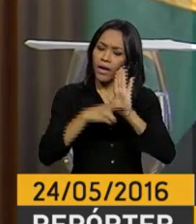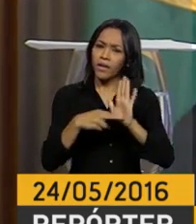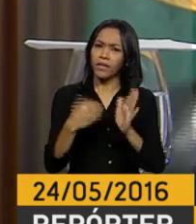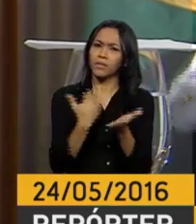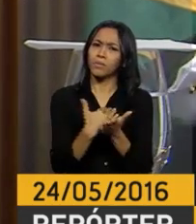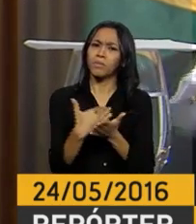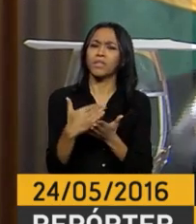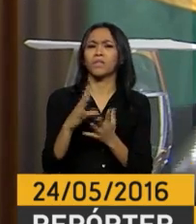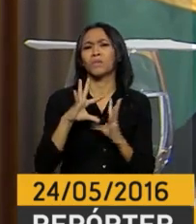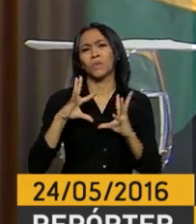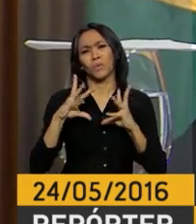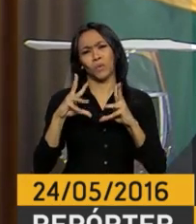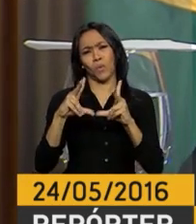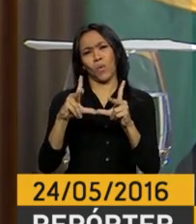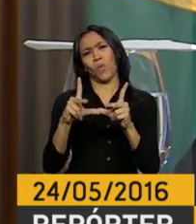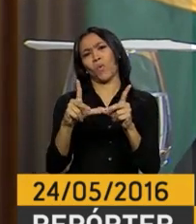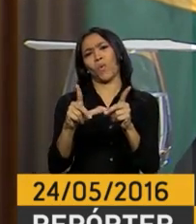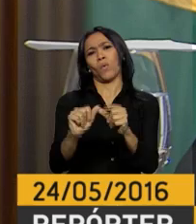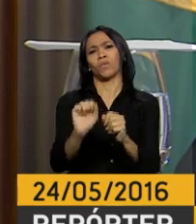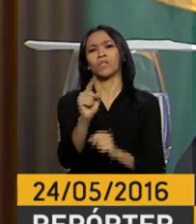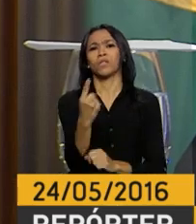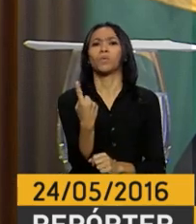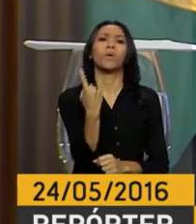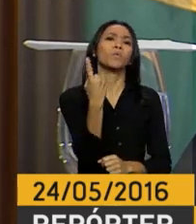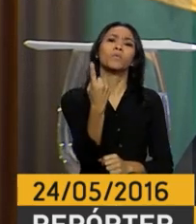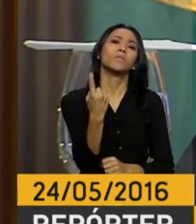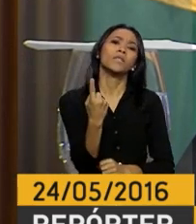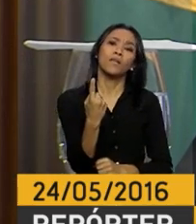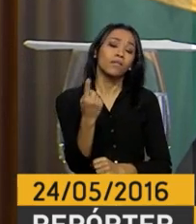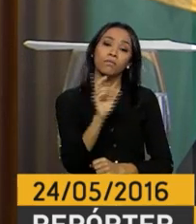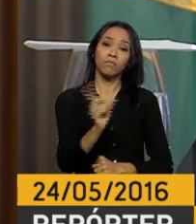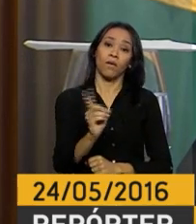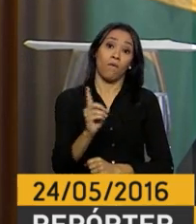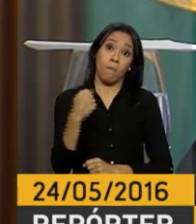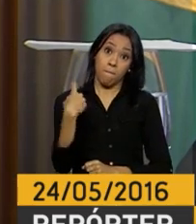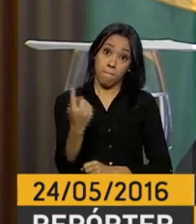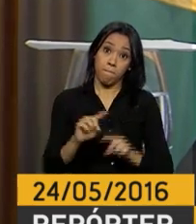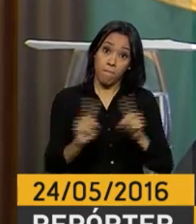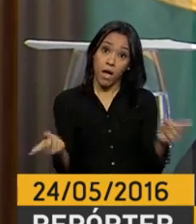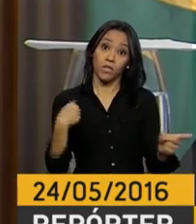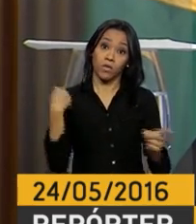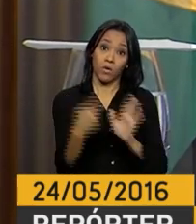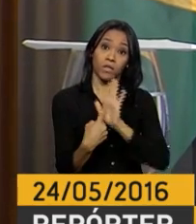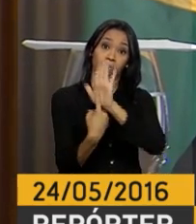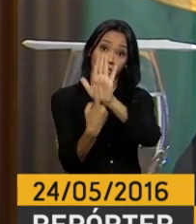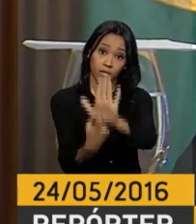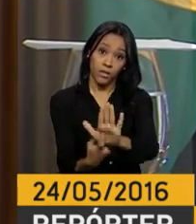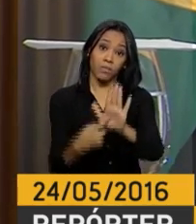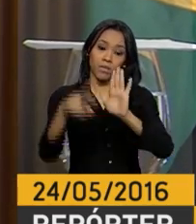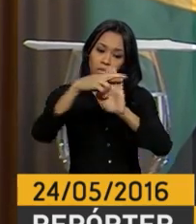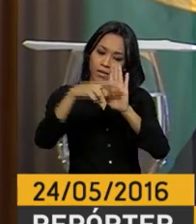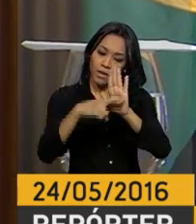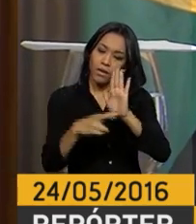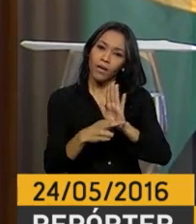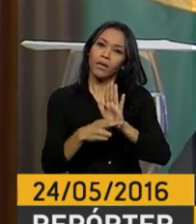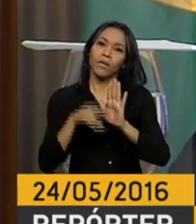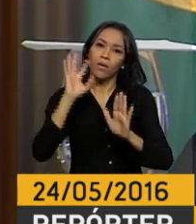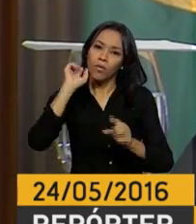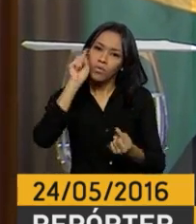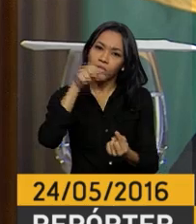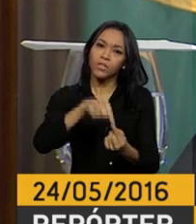apresentar todas as medidas de uma única vez, mas estamos apresentando estas que visam logo a dar uma